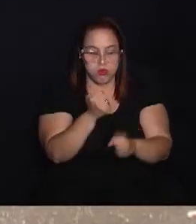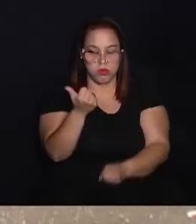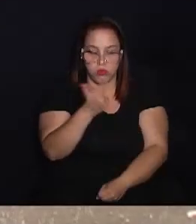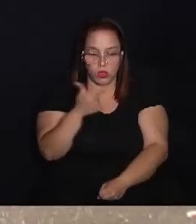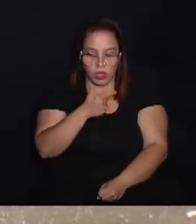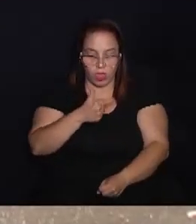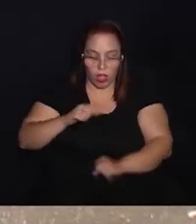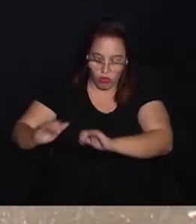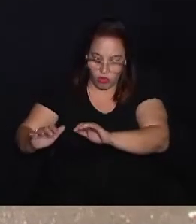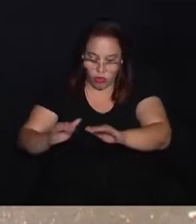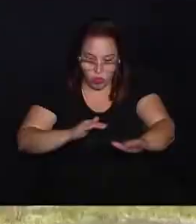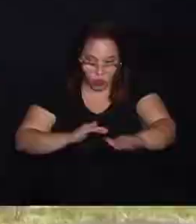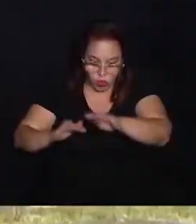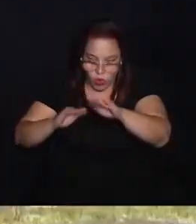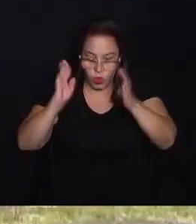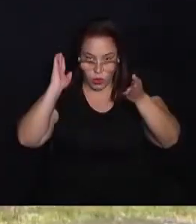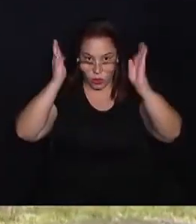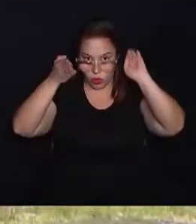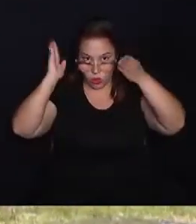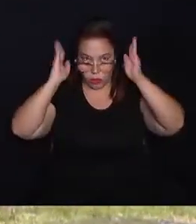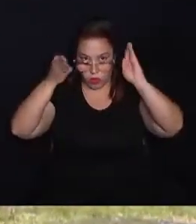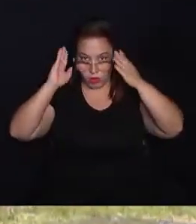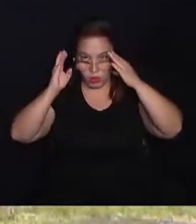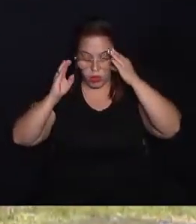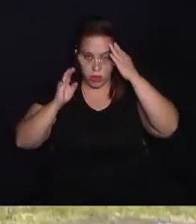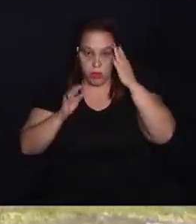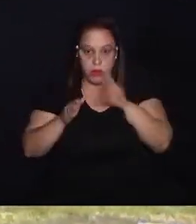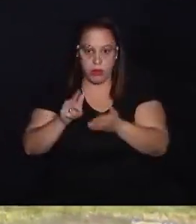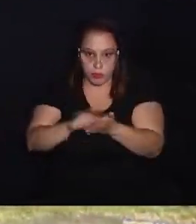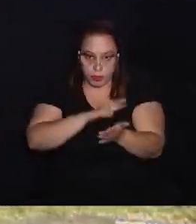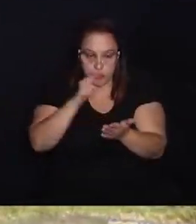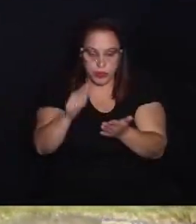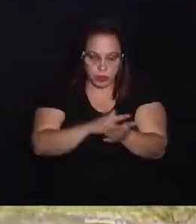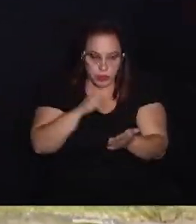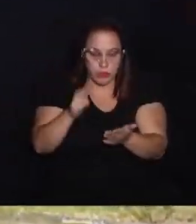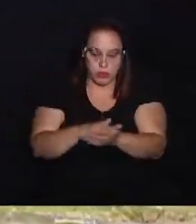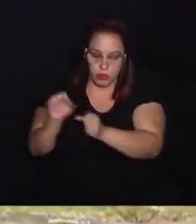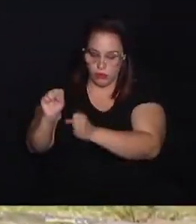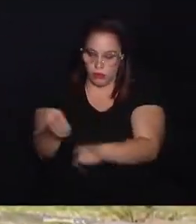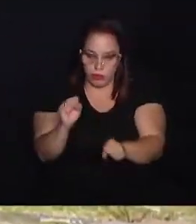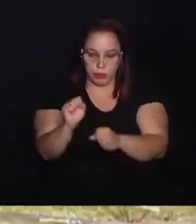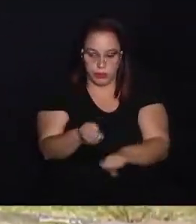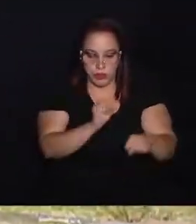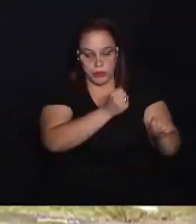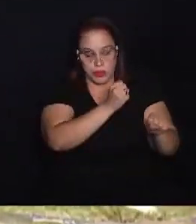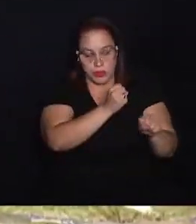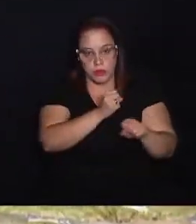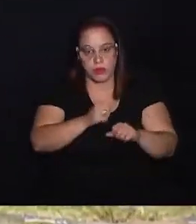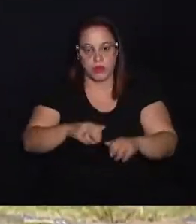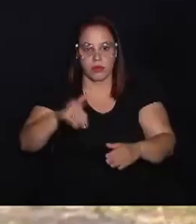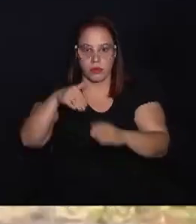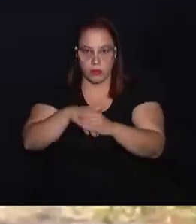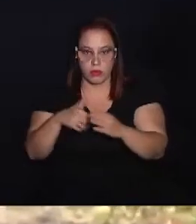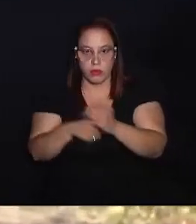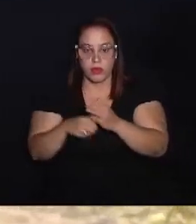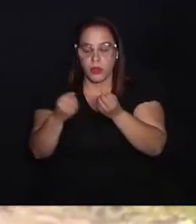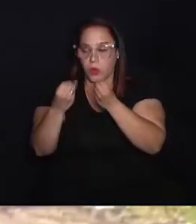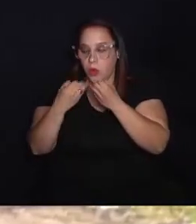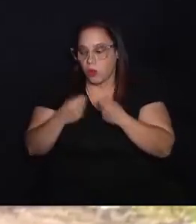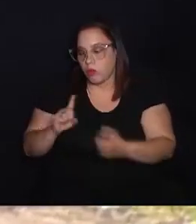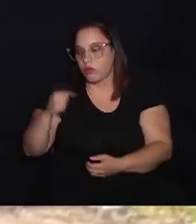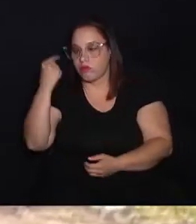ocorrência. Também uma informação importante aqui, Gabriel Castro, com relação à limpeza. Foi feito, na